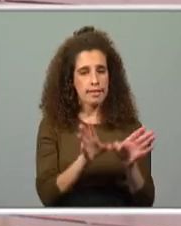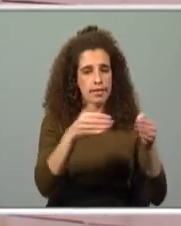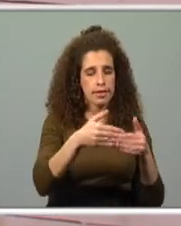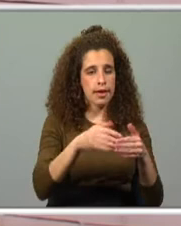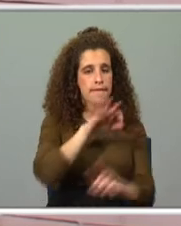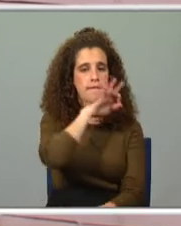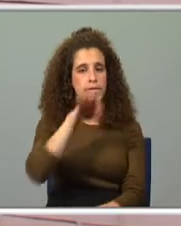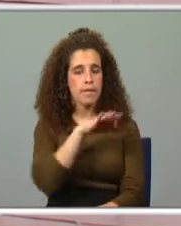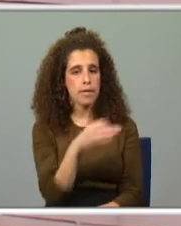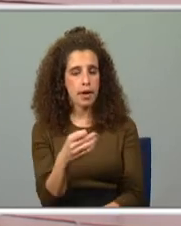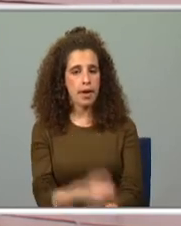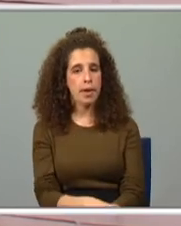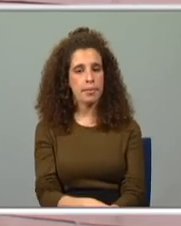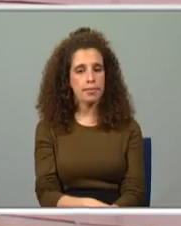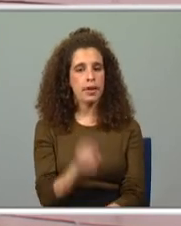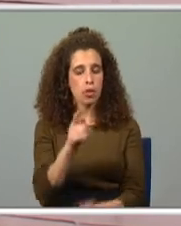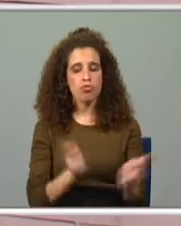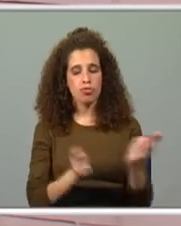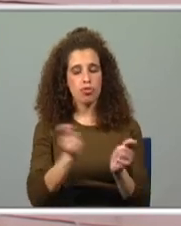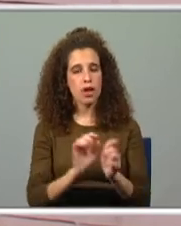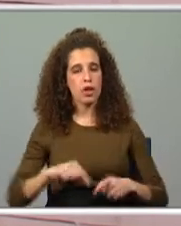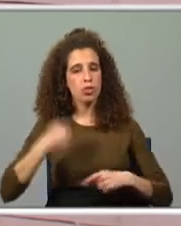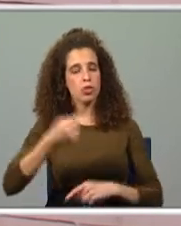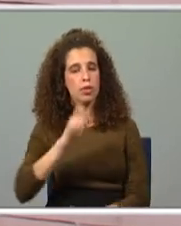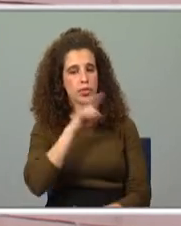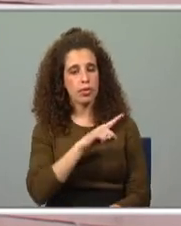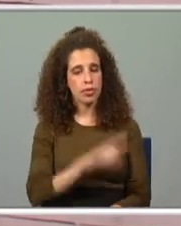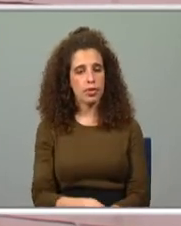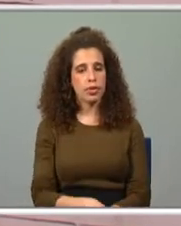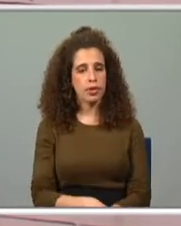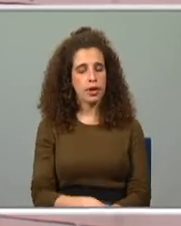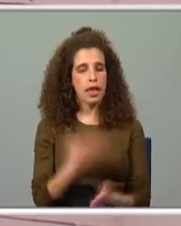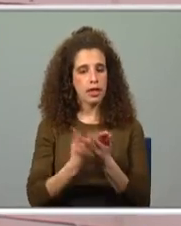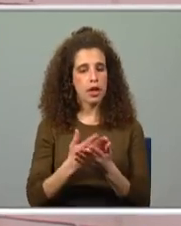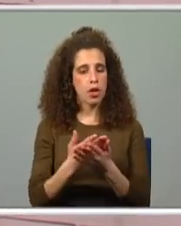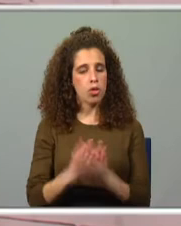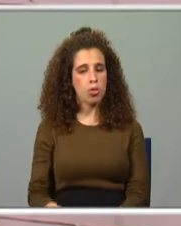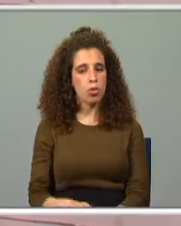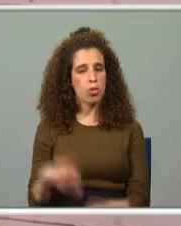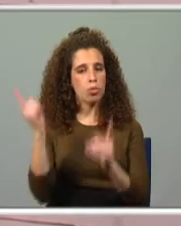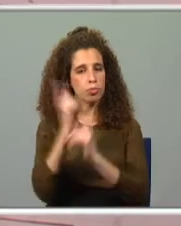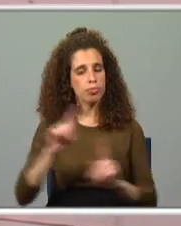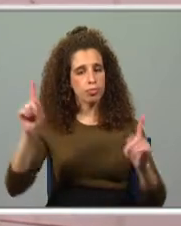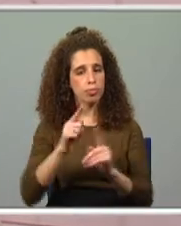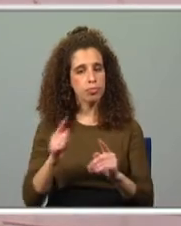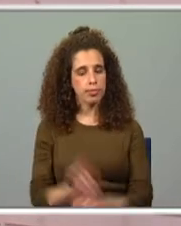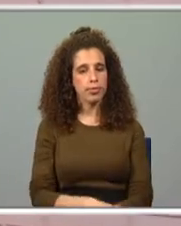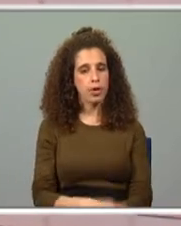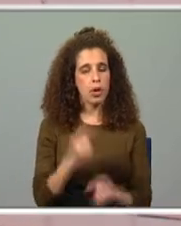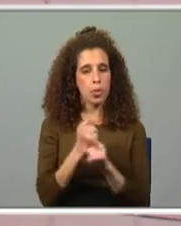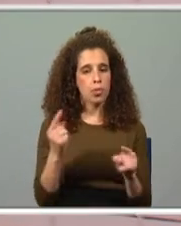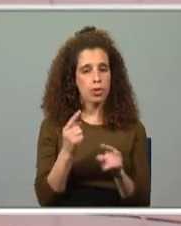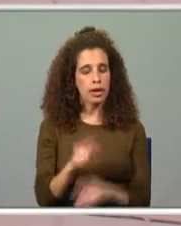em famílias, porque é também com esta organização que depois é possível até o maestro dirigir a banda ou uma orquestra,